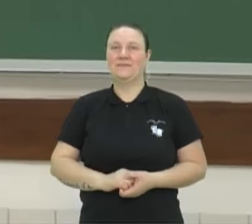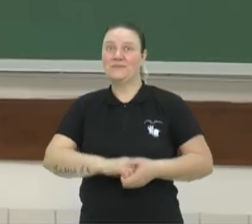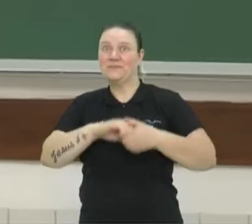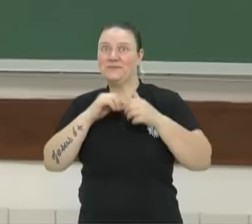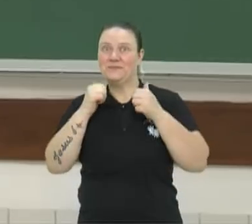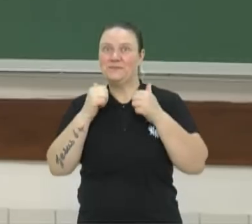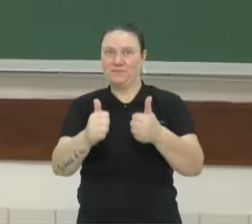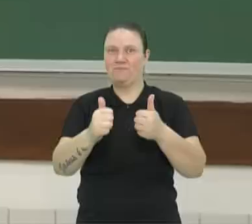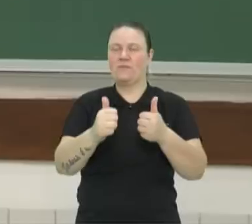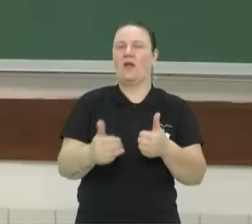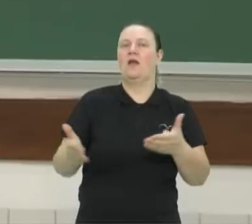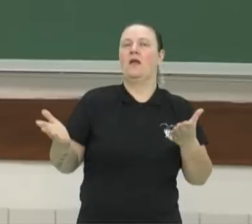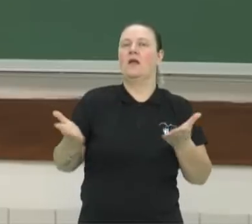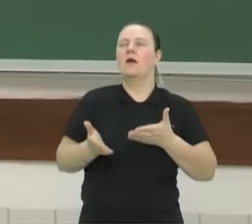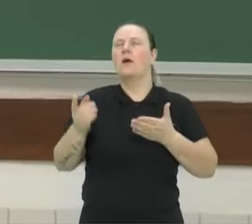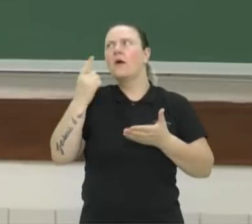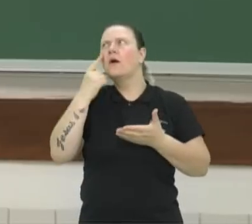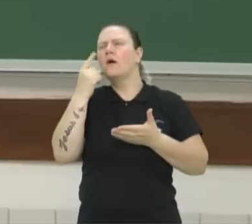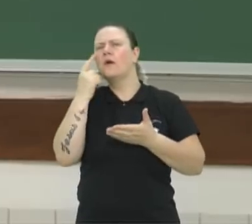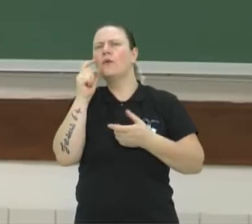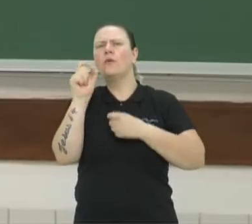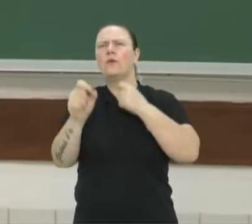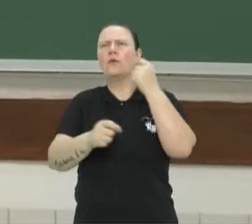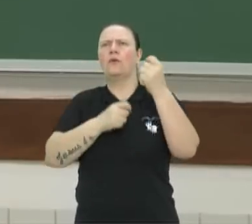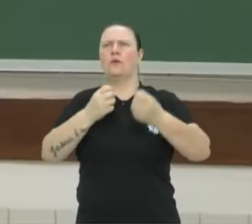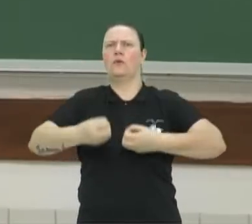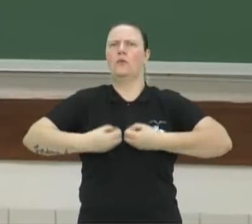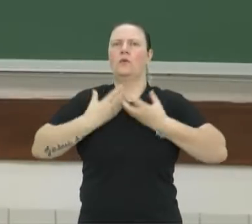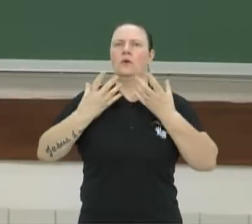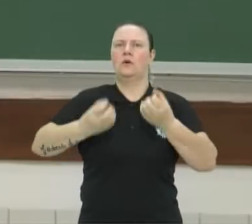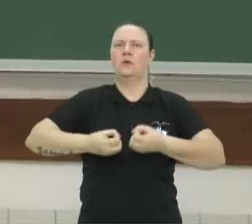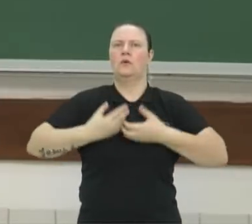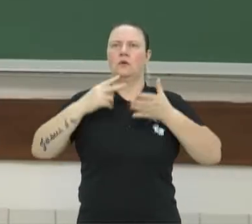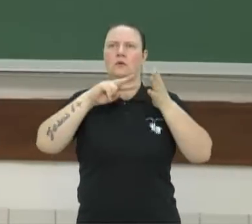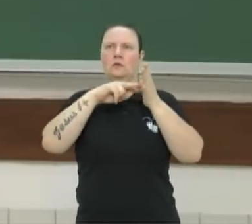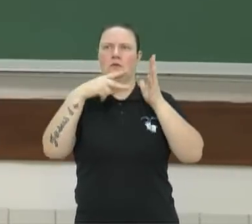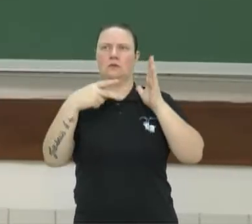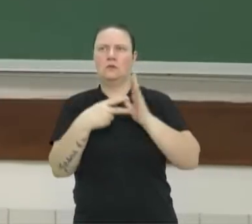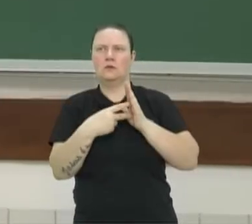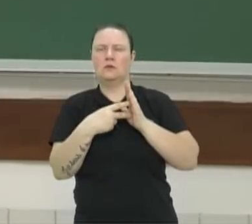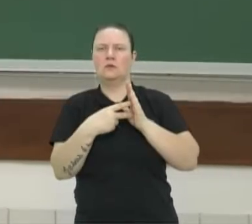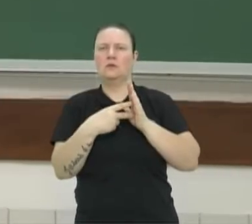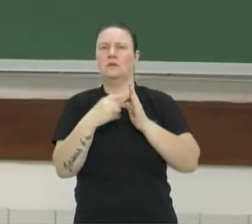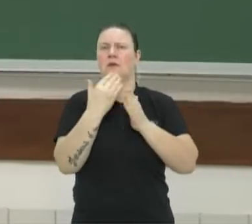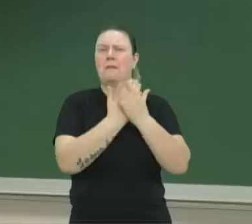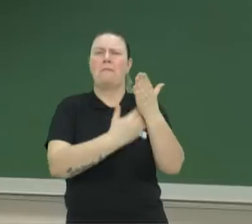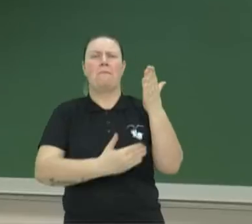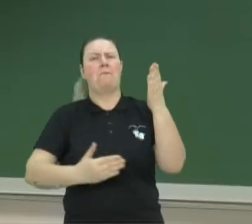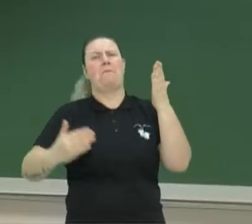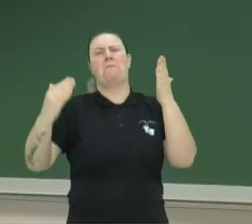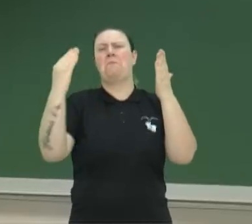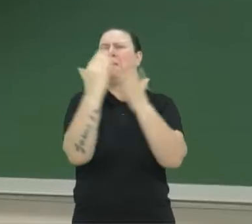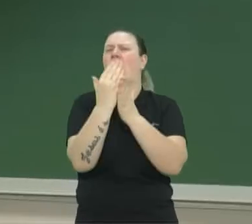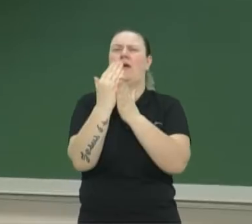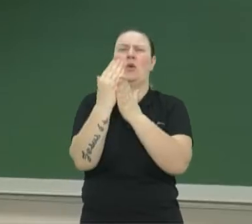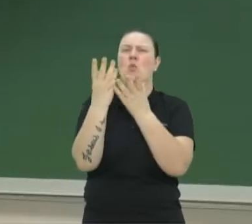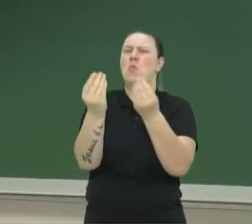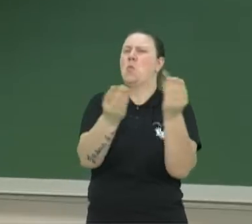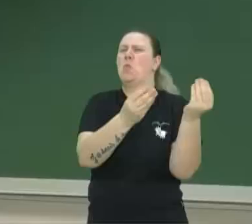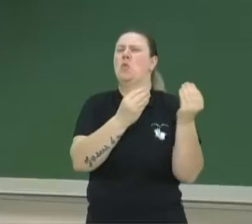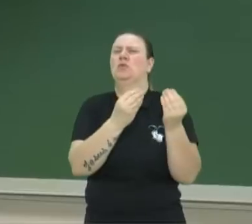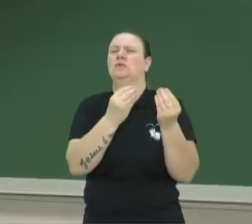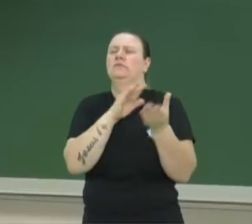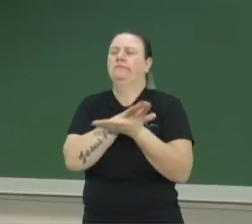Beleza, galera. Vamos ver então aqui o que essas expressões significam, né? Demais da conta e na dica de nada. O que será que